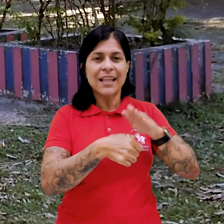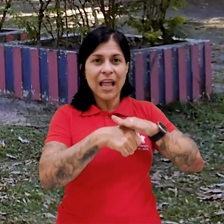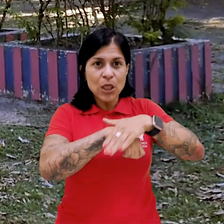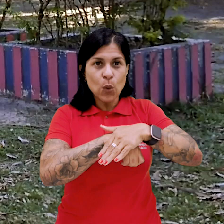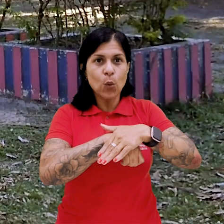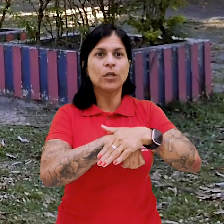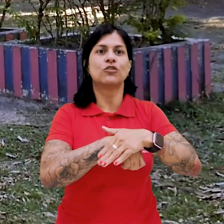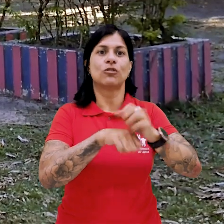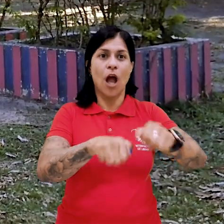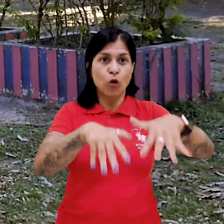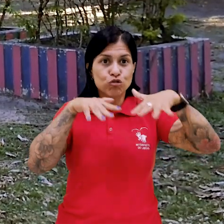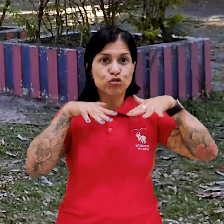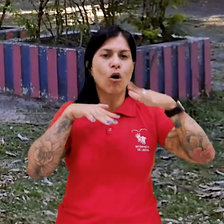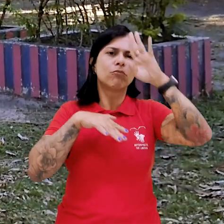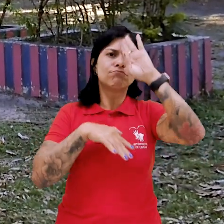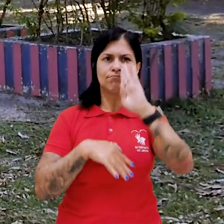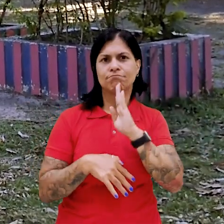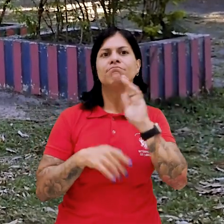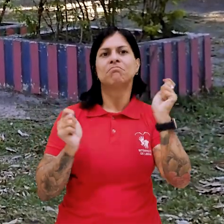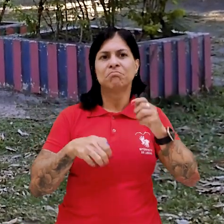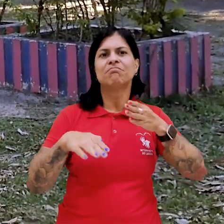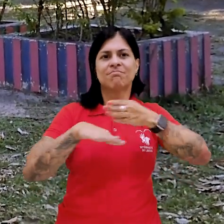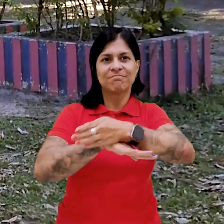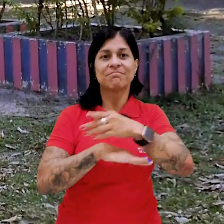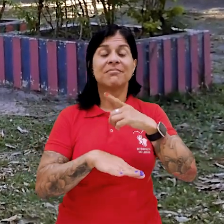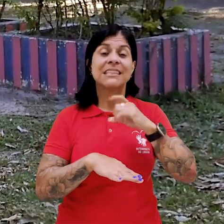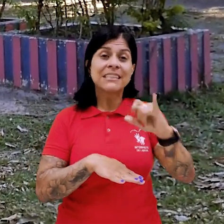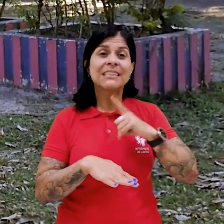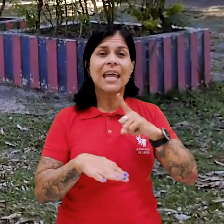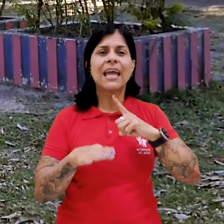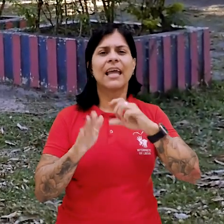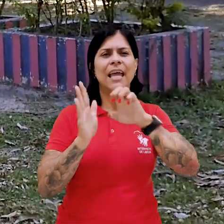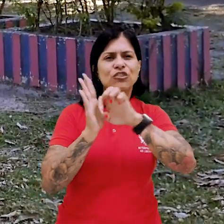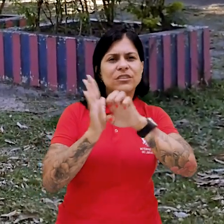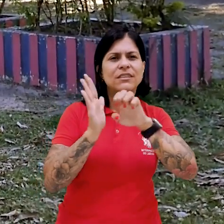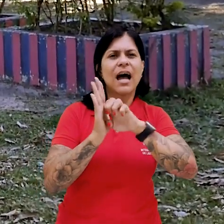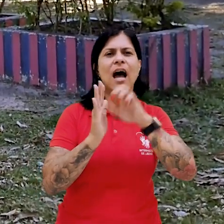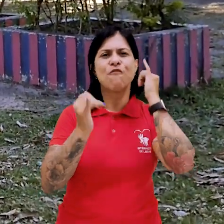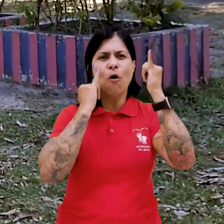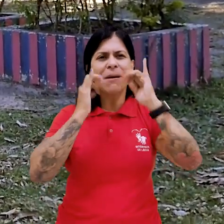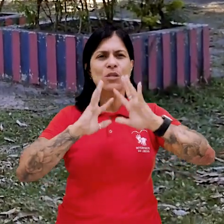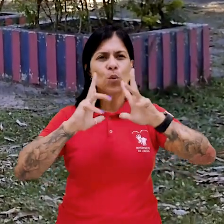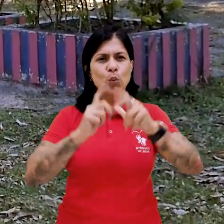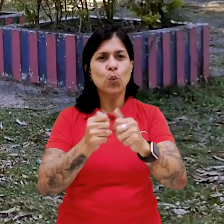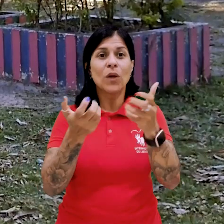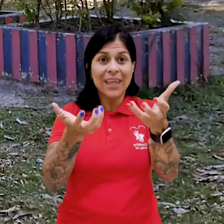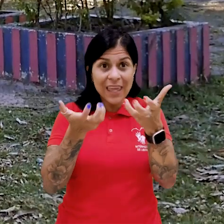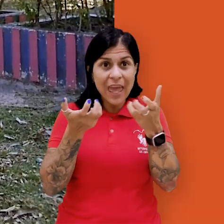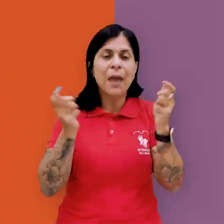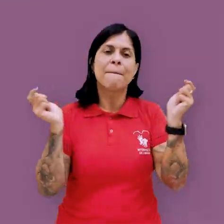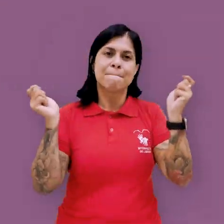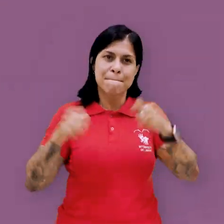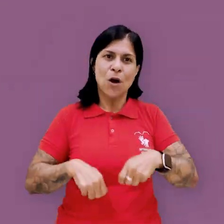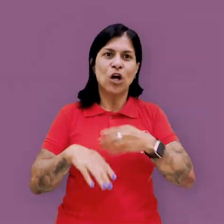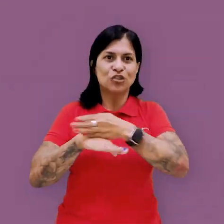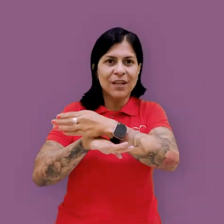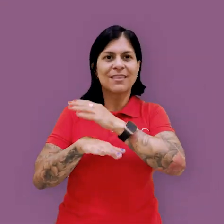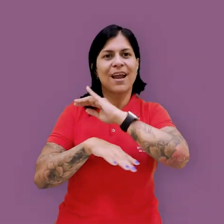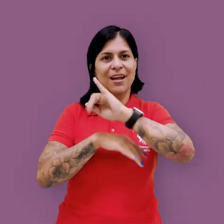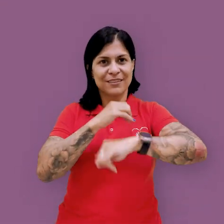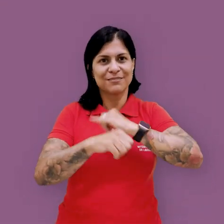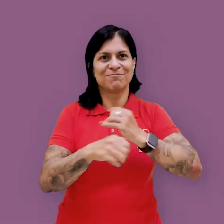no Auditório Central do Campos, de forma gratuita. O edital e outras informações você encontra no site